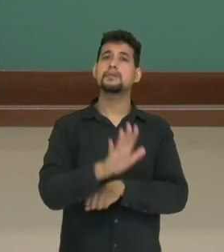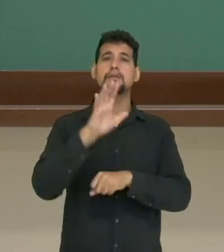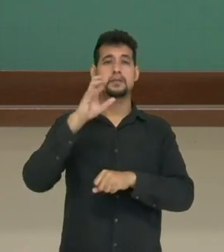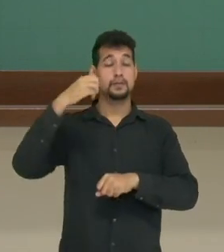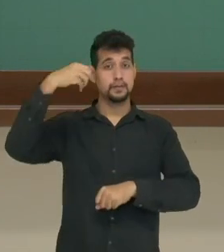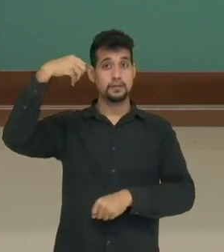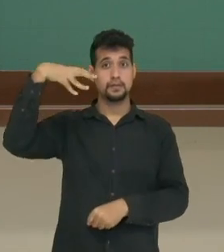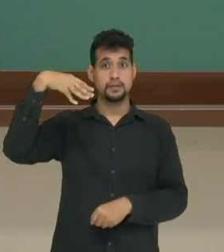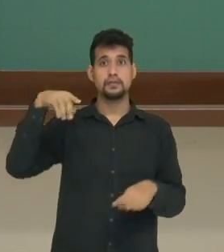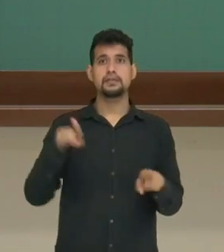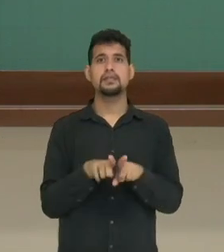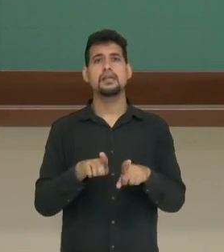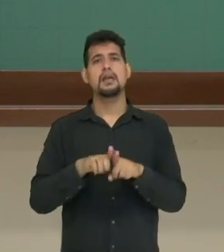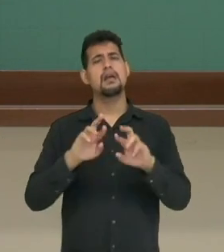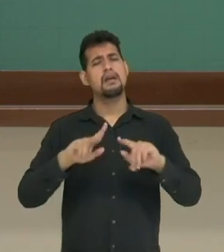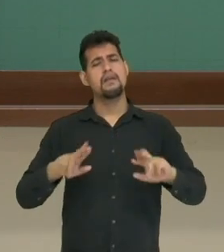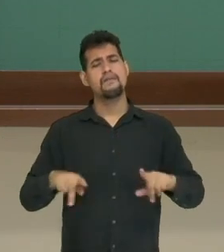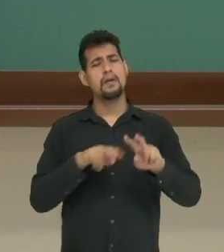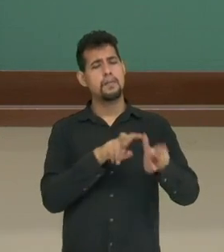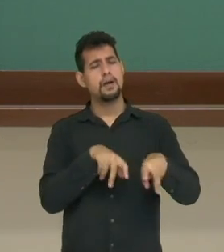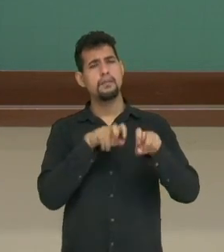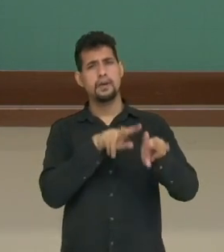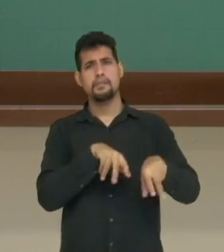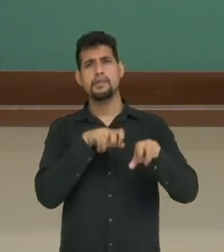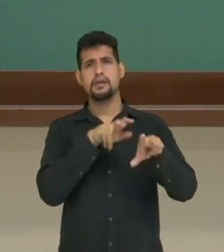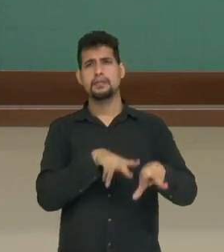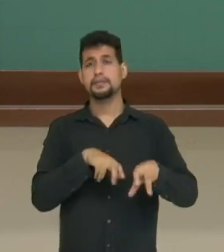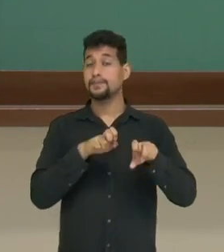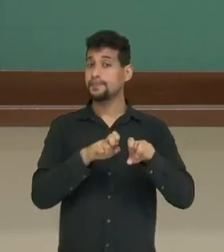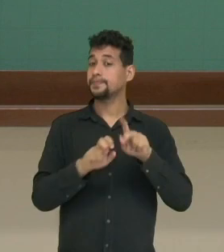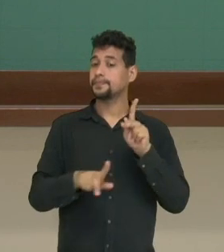ampliar atividades agropecuárias. Então os